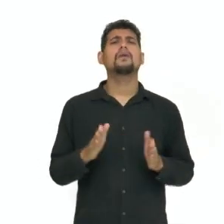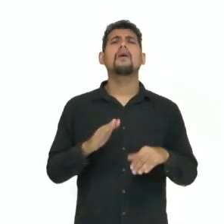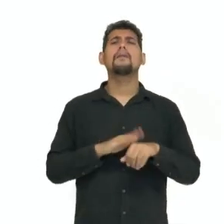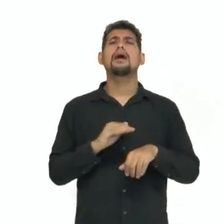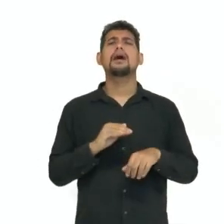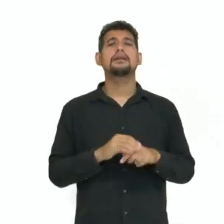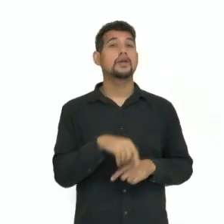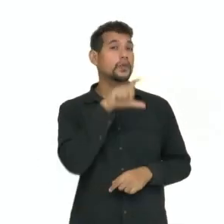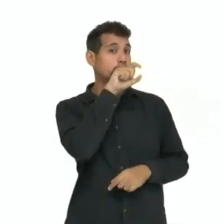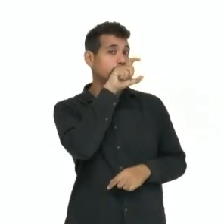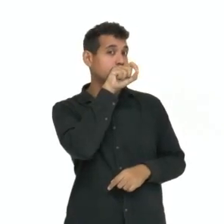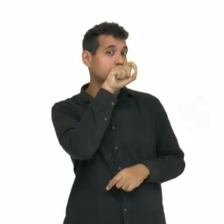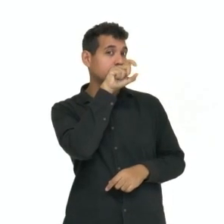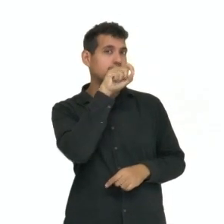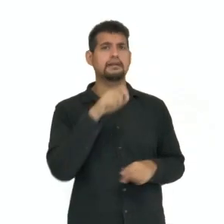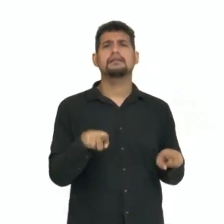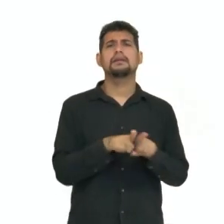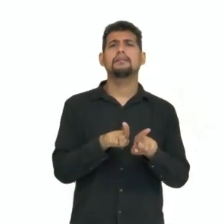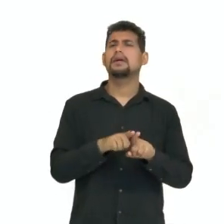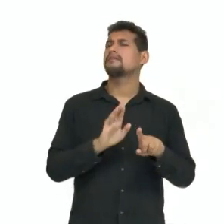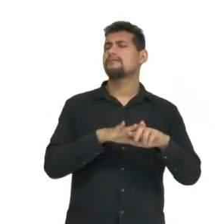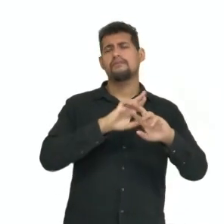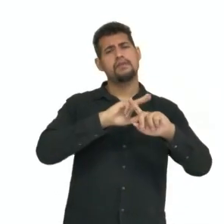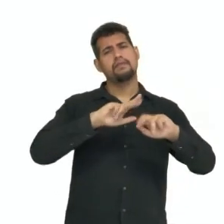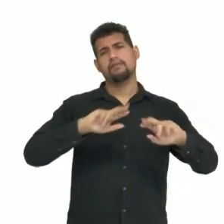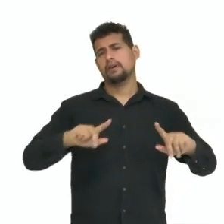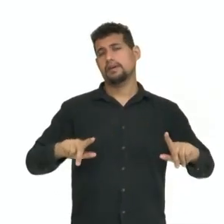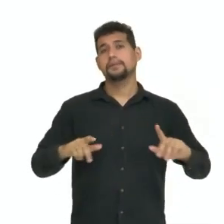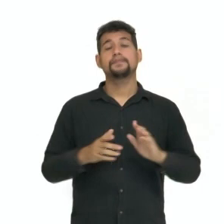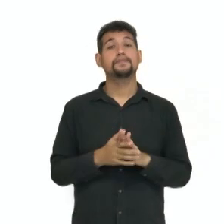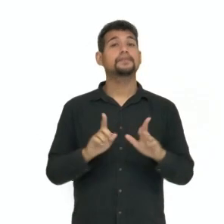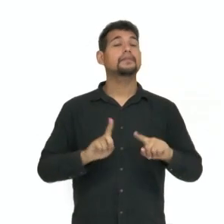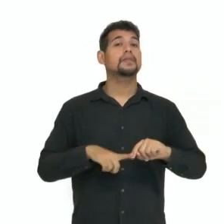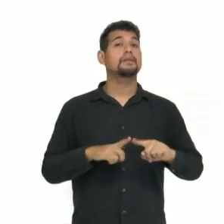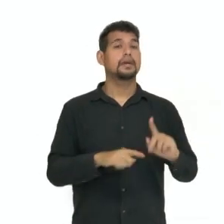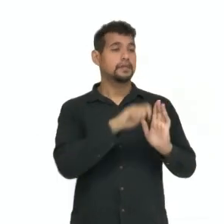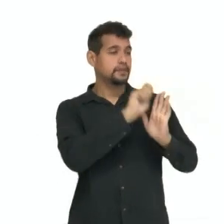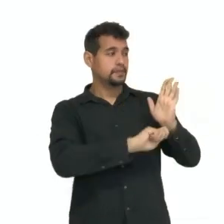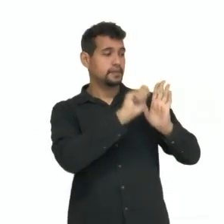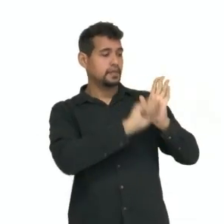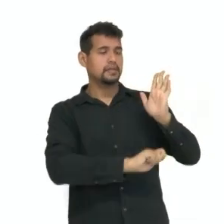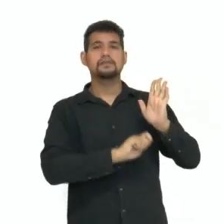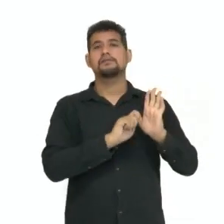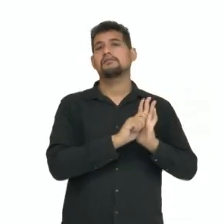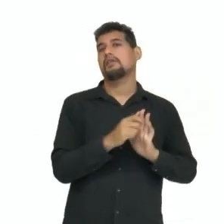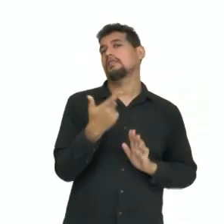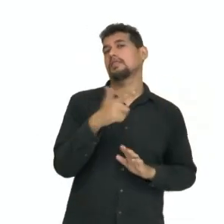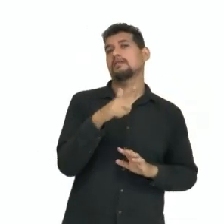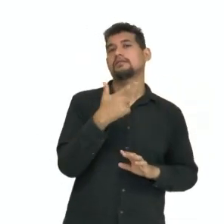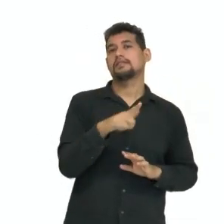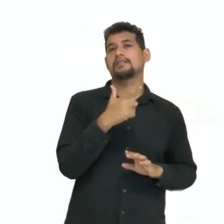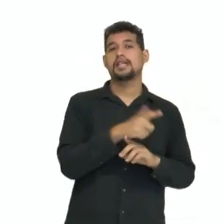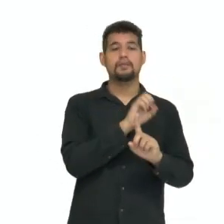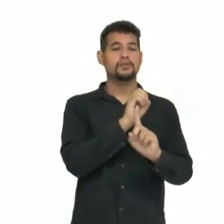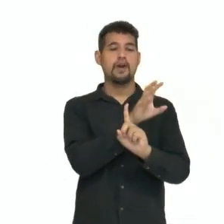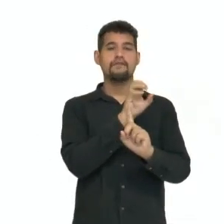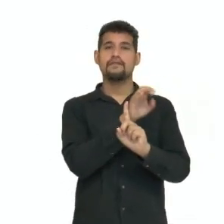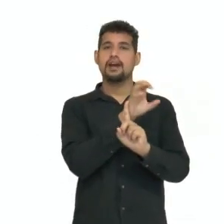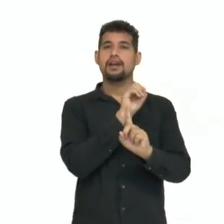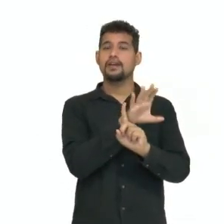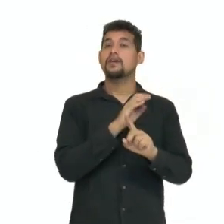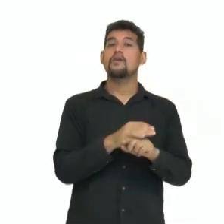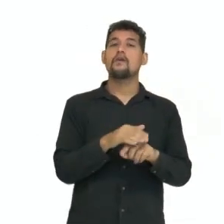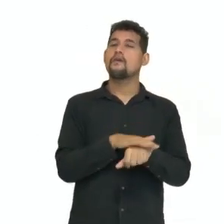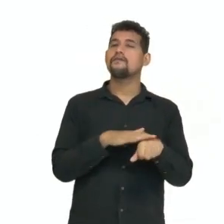outro? Twitter, dentre outros, Então, o texto, não temos Wi-Fi, conversa entre